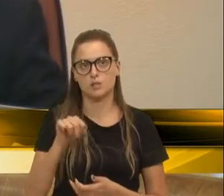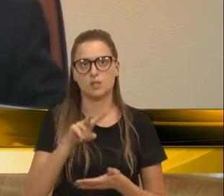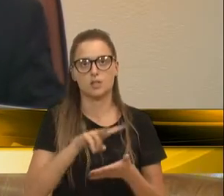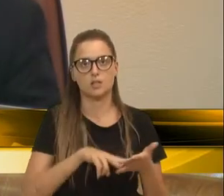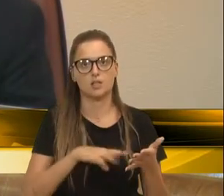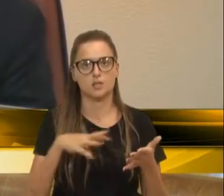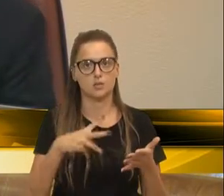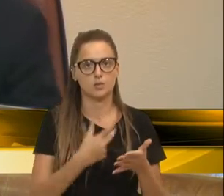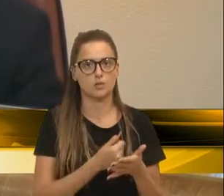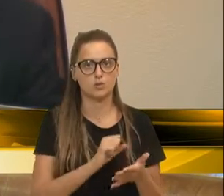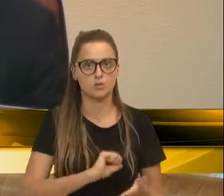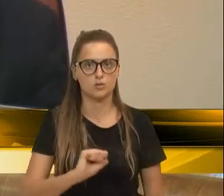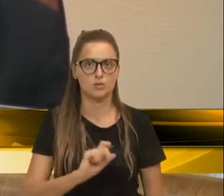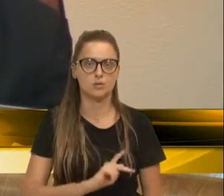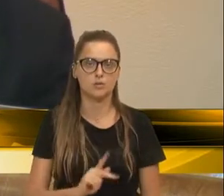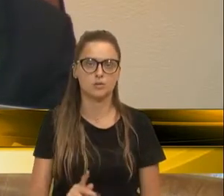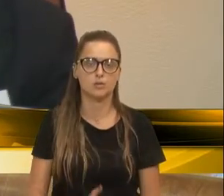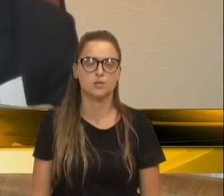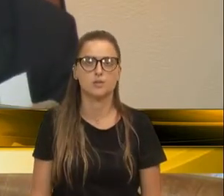senhor presidente.